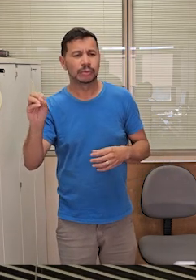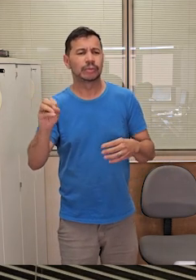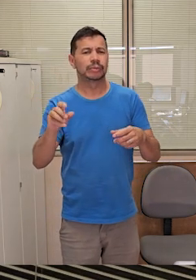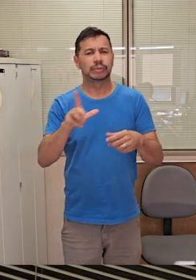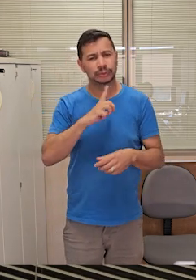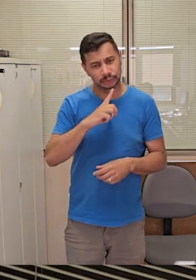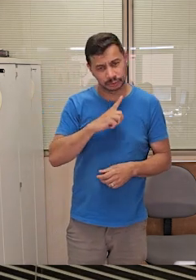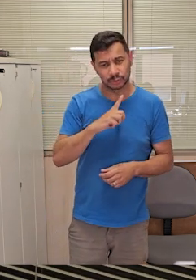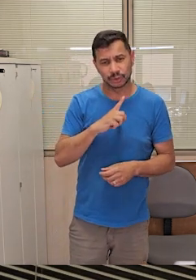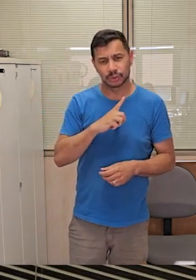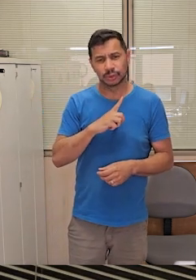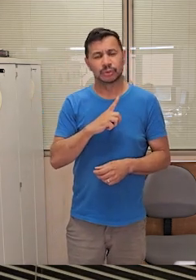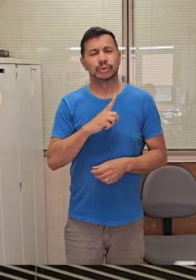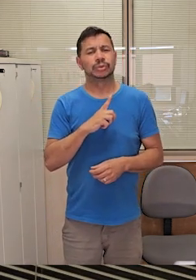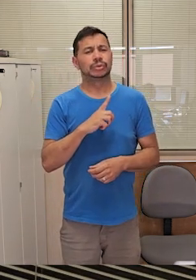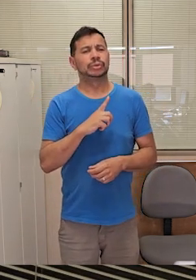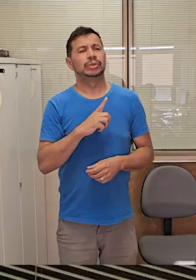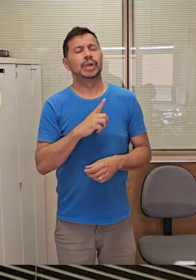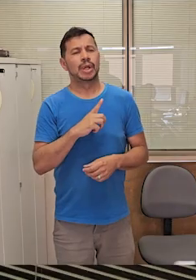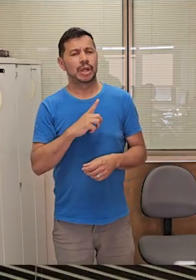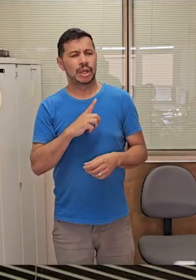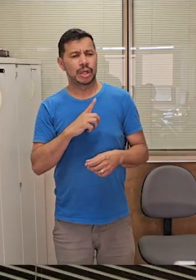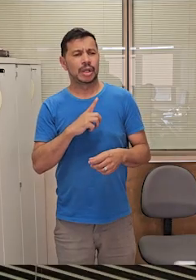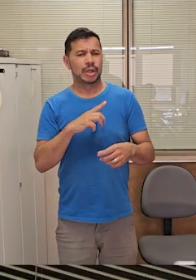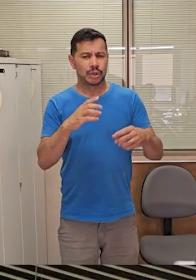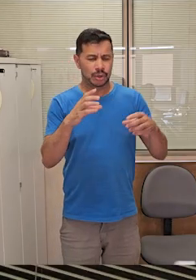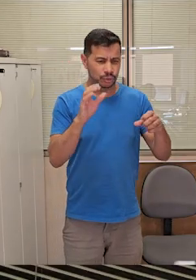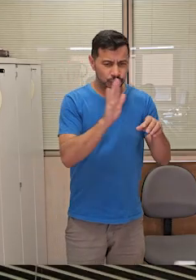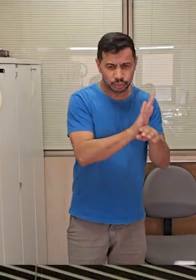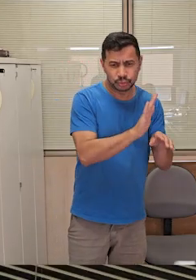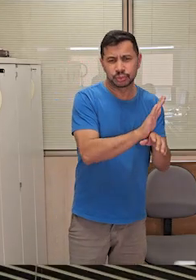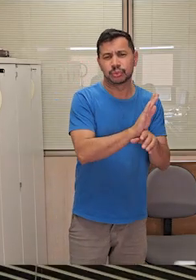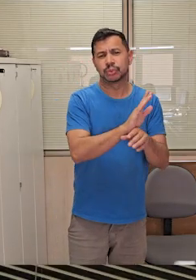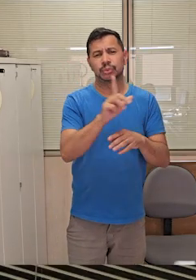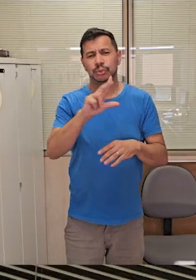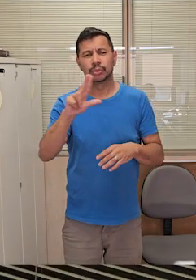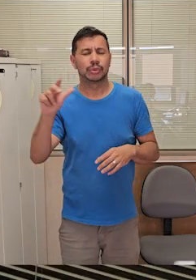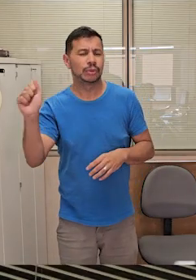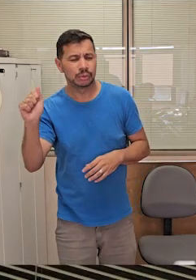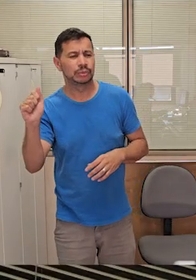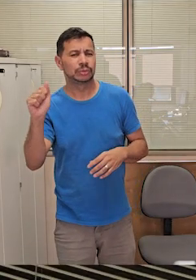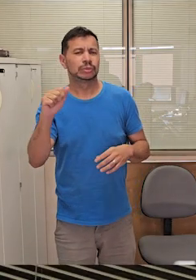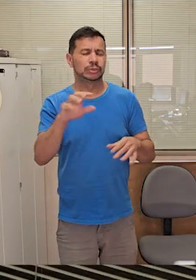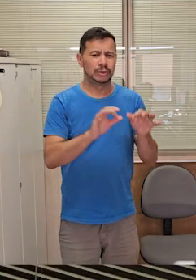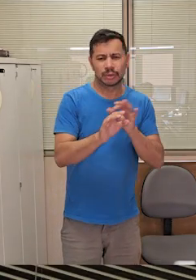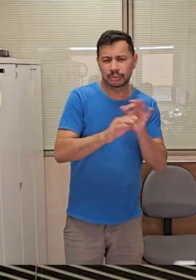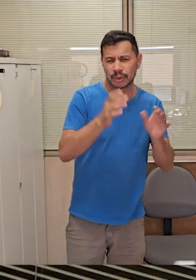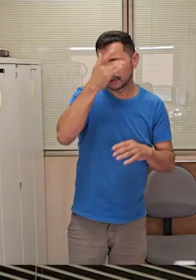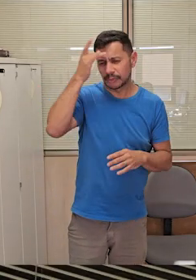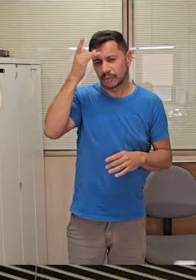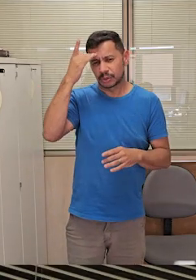o apoio de várias expressões nacionais na época, como Lula, como João Paulo Pires de João